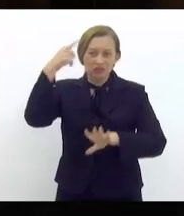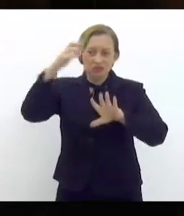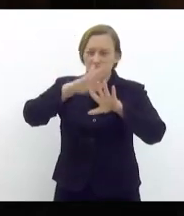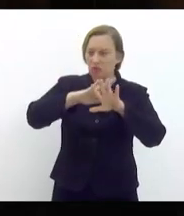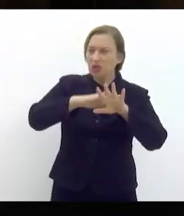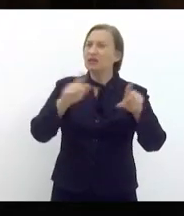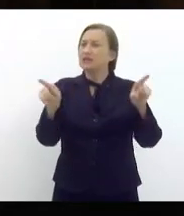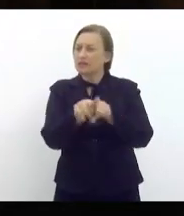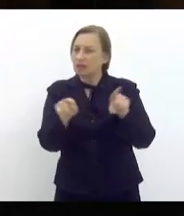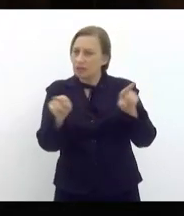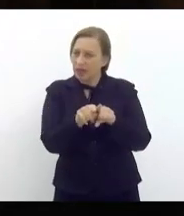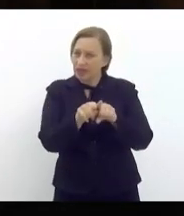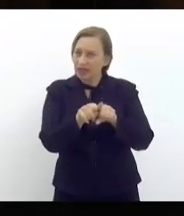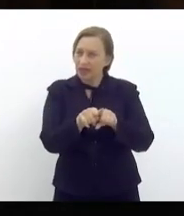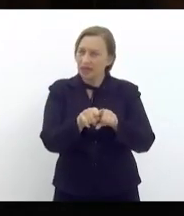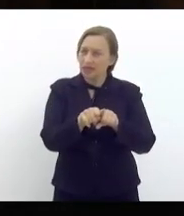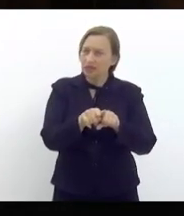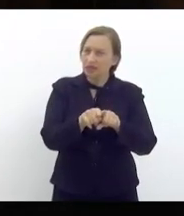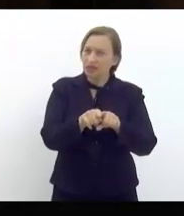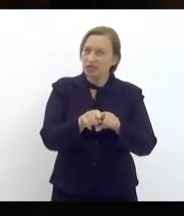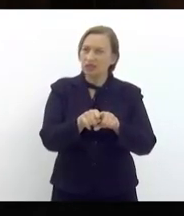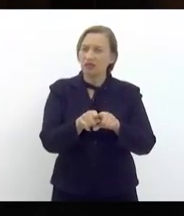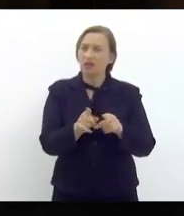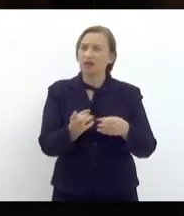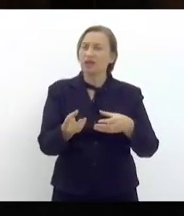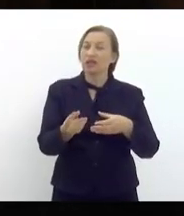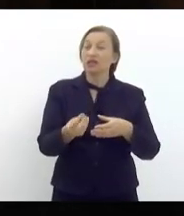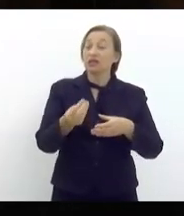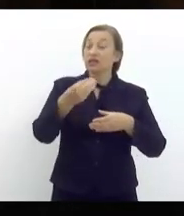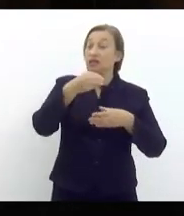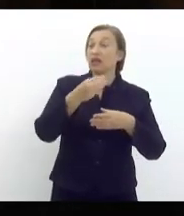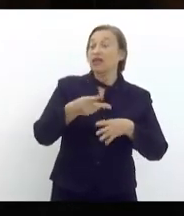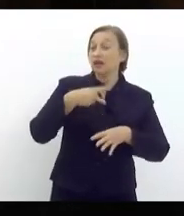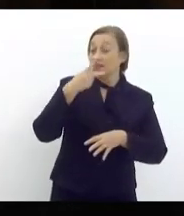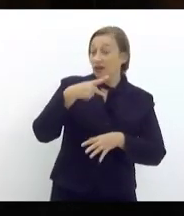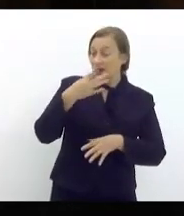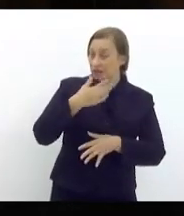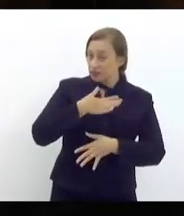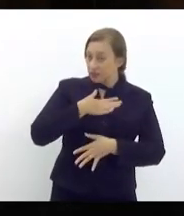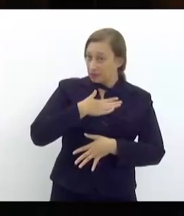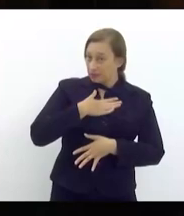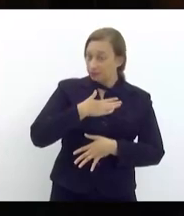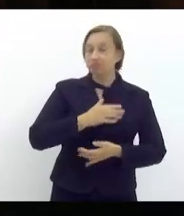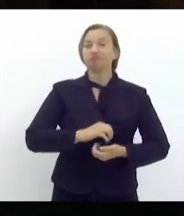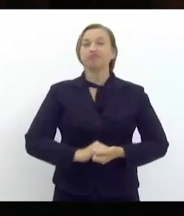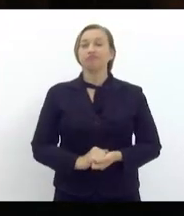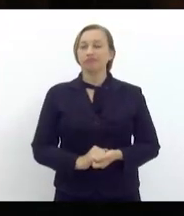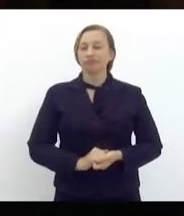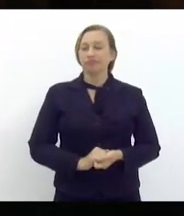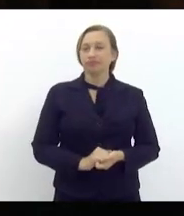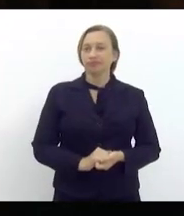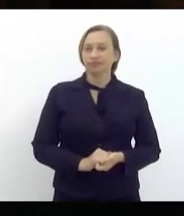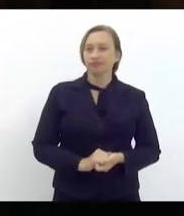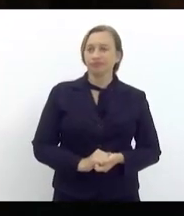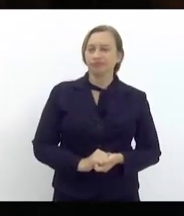também estão aqui materializados na minha intervenção. Mas cabe destacar que,